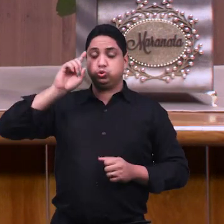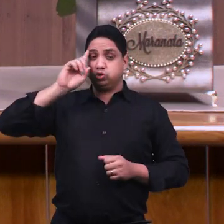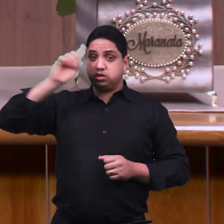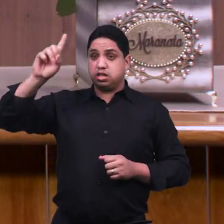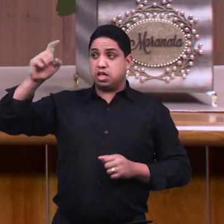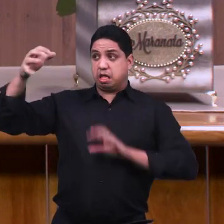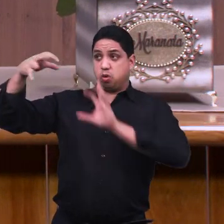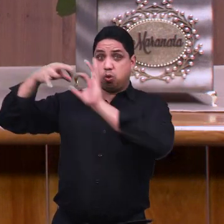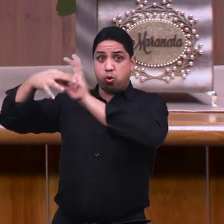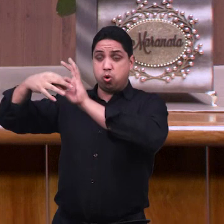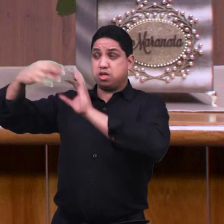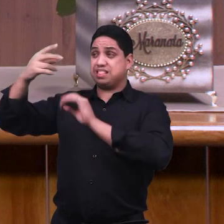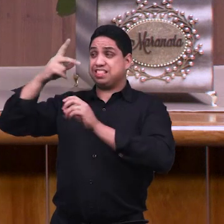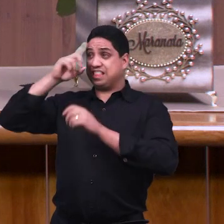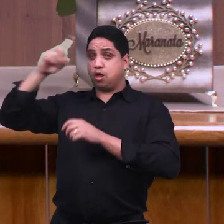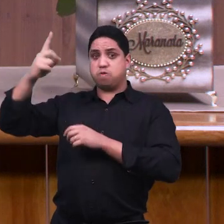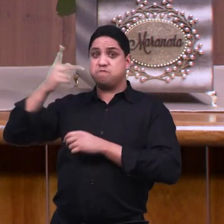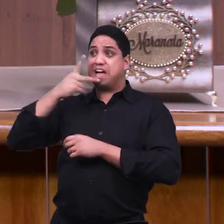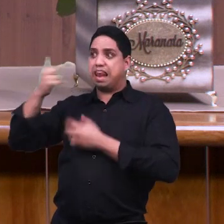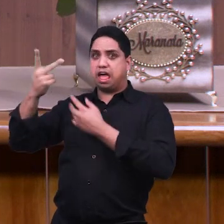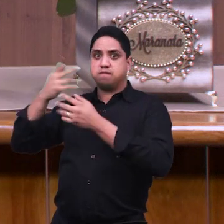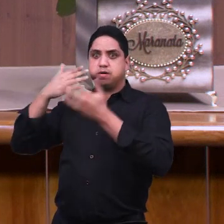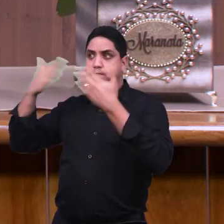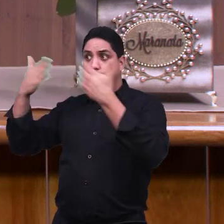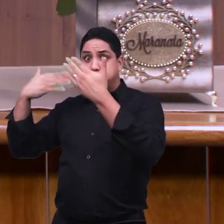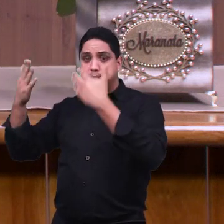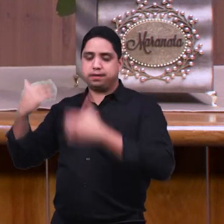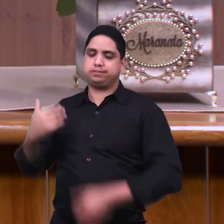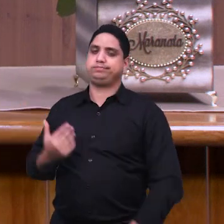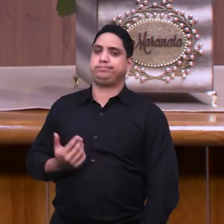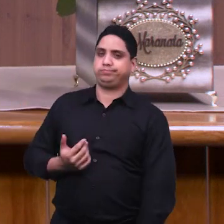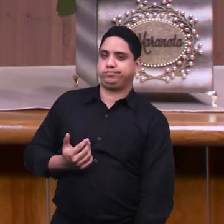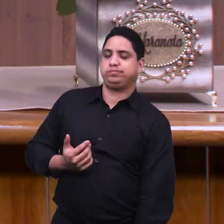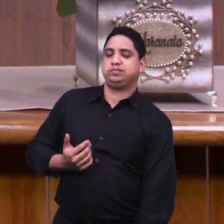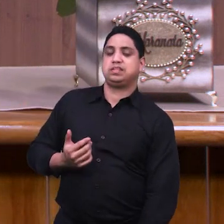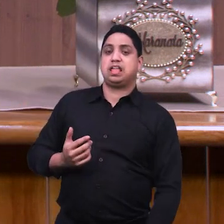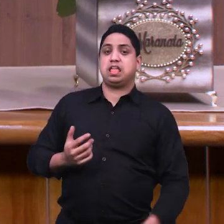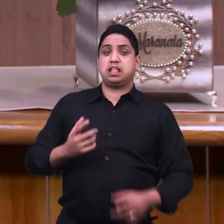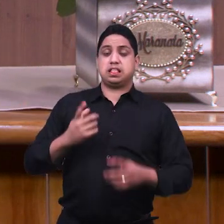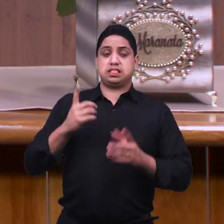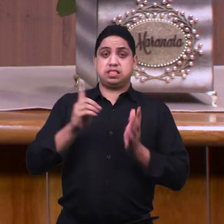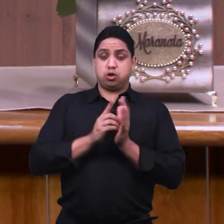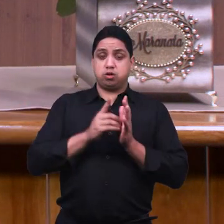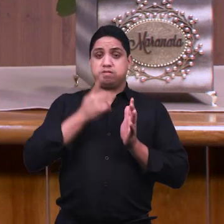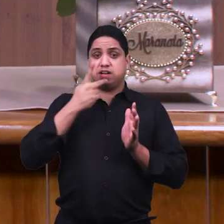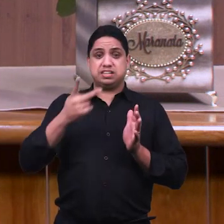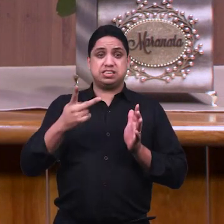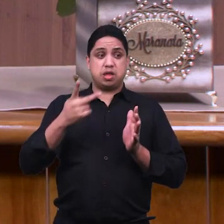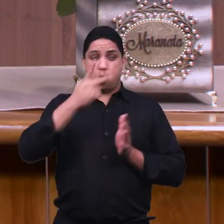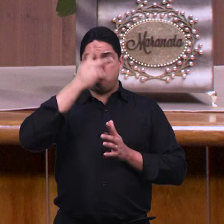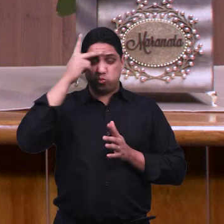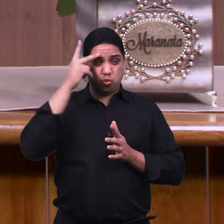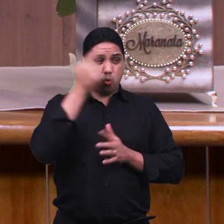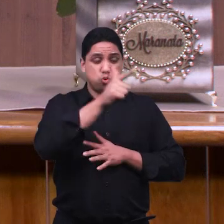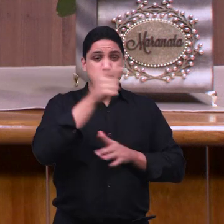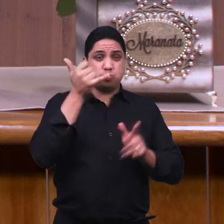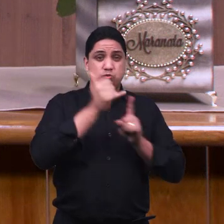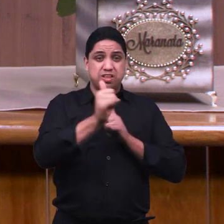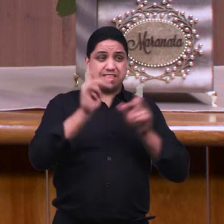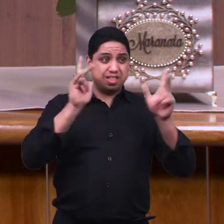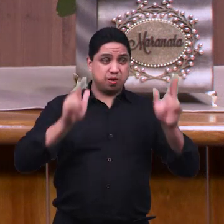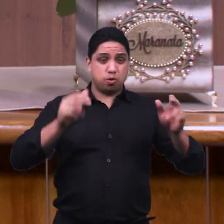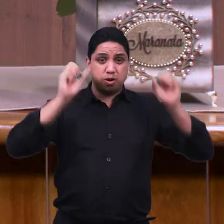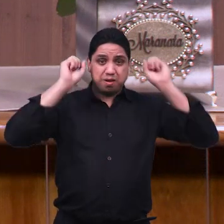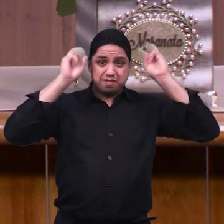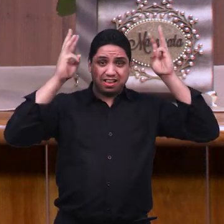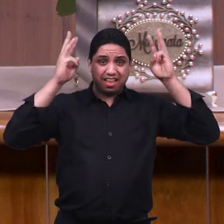boca com ele. Aqui, vai reparar em Deuteronômio, diz assim, nunca mais se levantou em Israel profeta algum como Moisés, a quem o Senhor